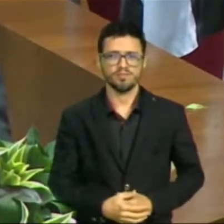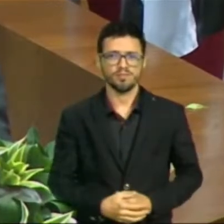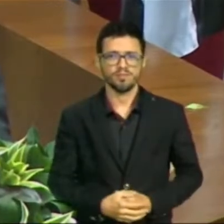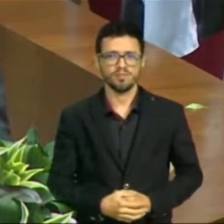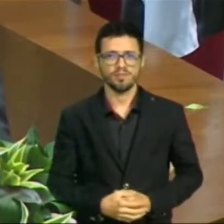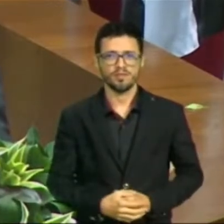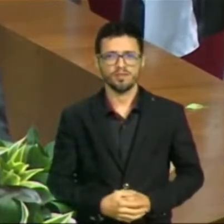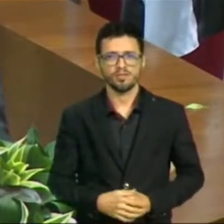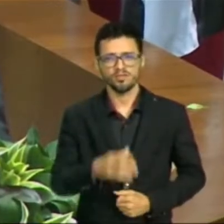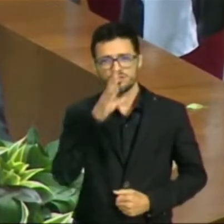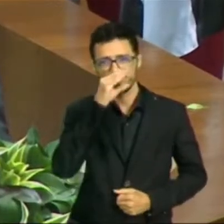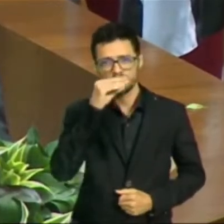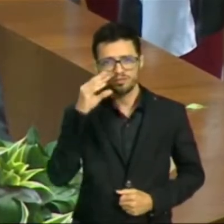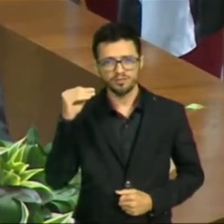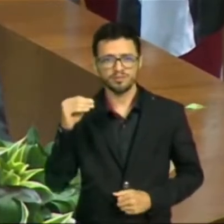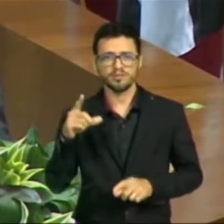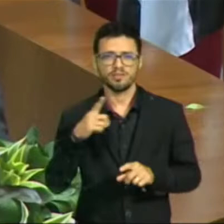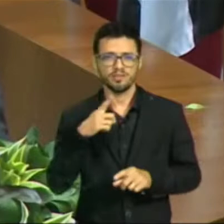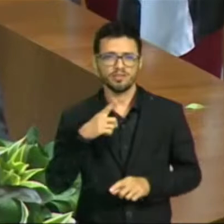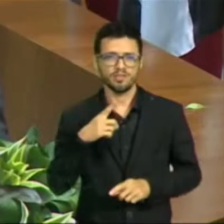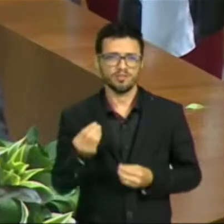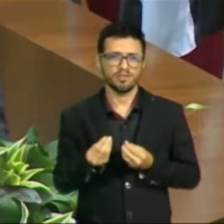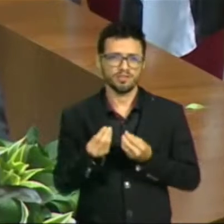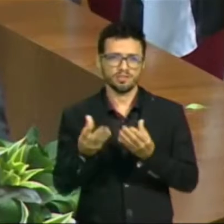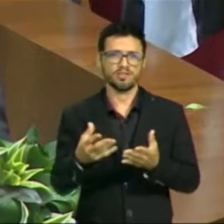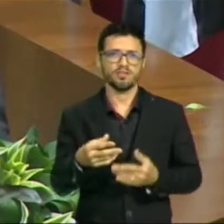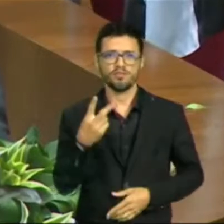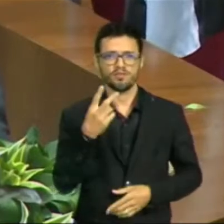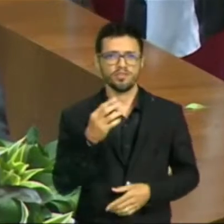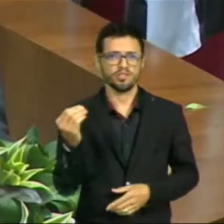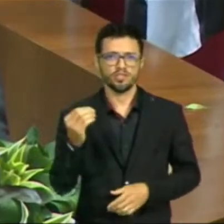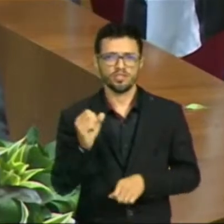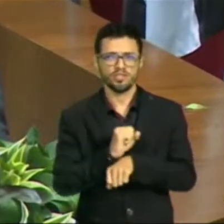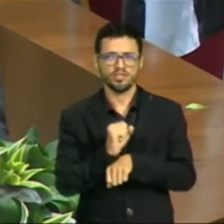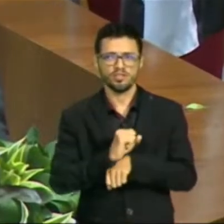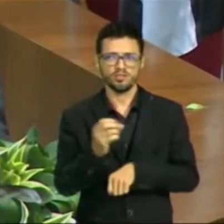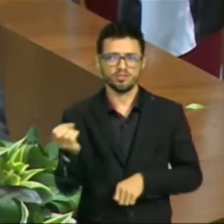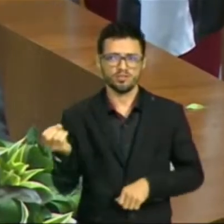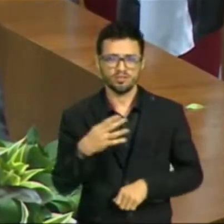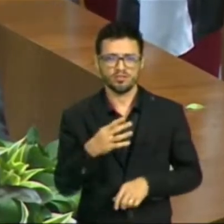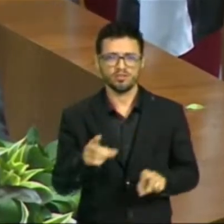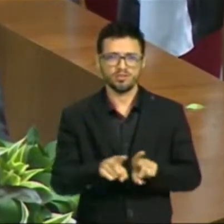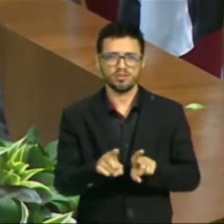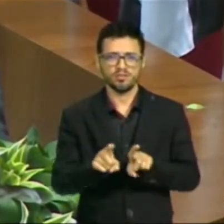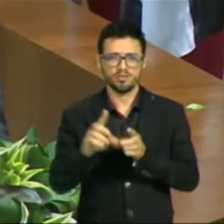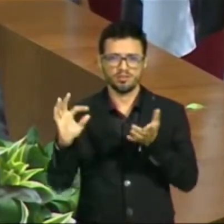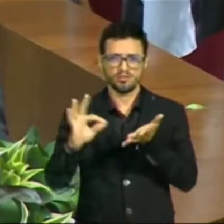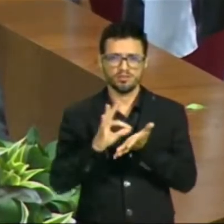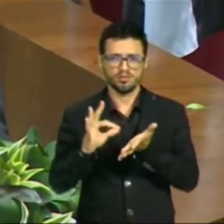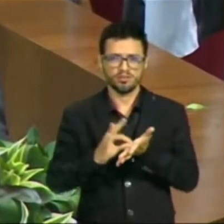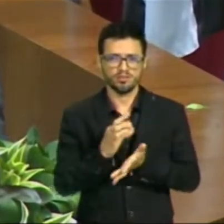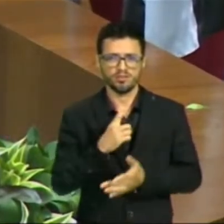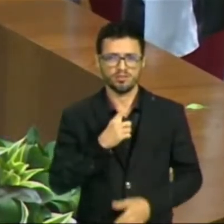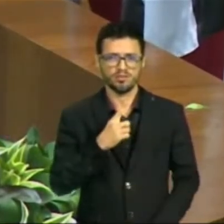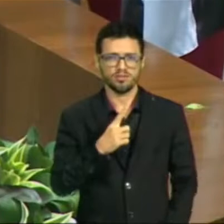entrega de 20 viaturas novas, a contratação de 24